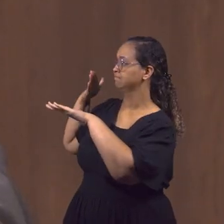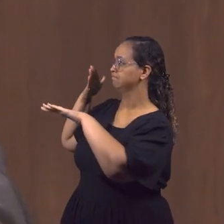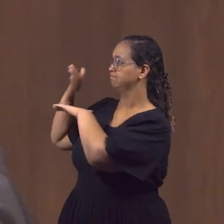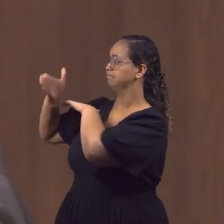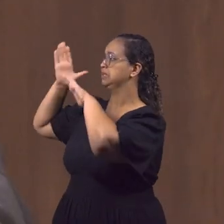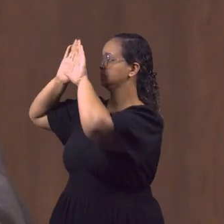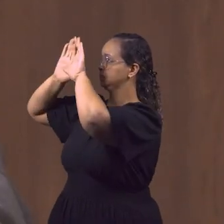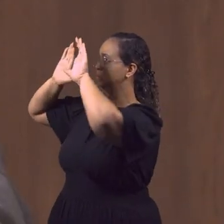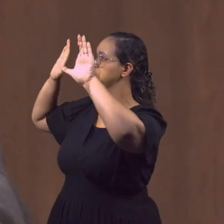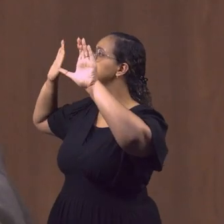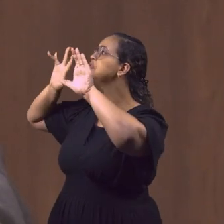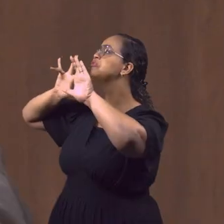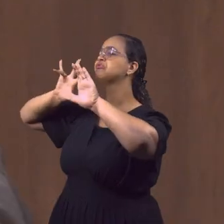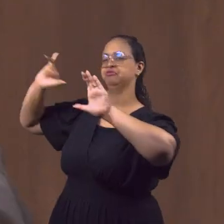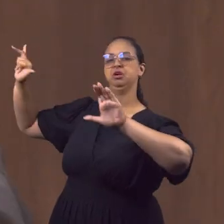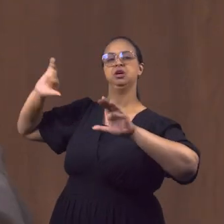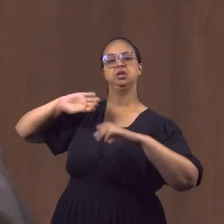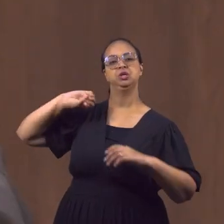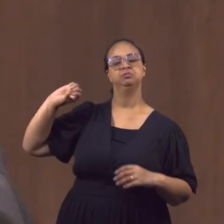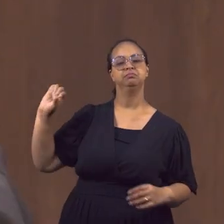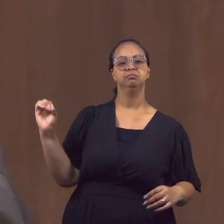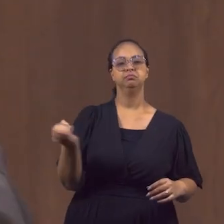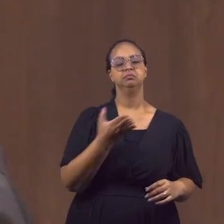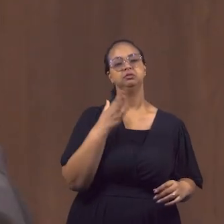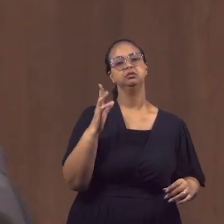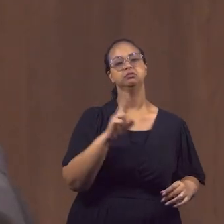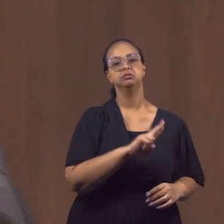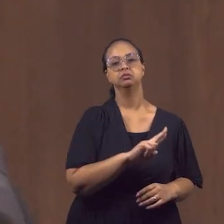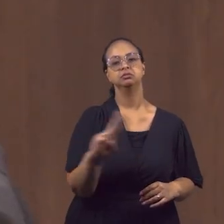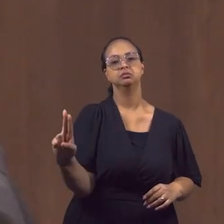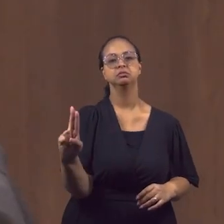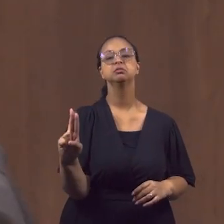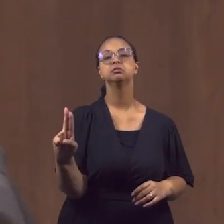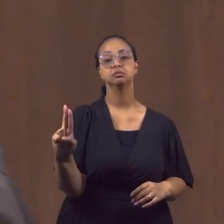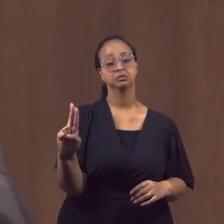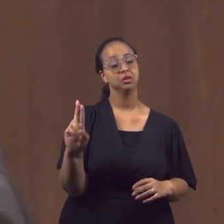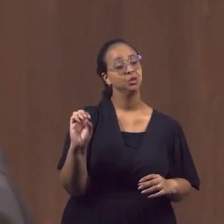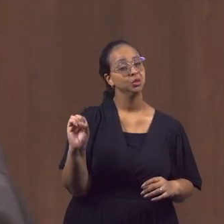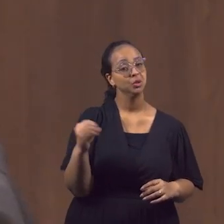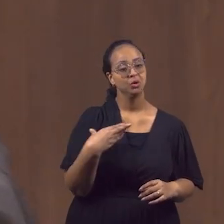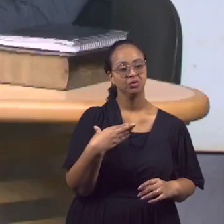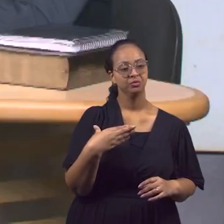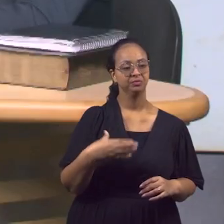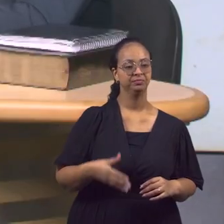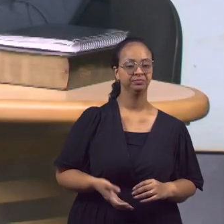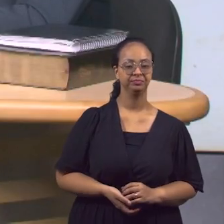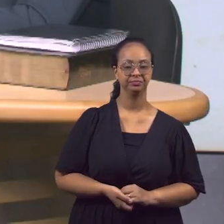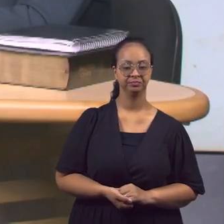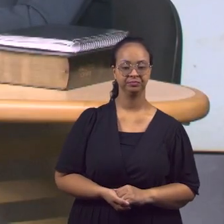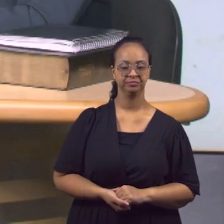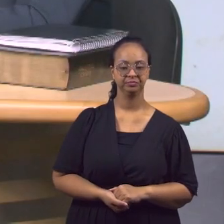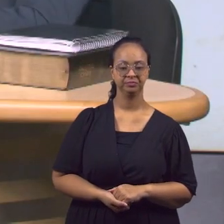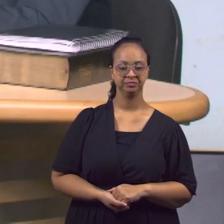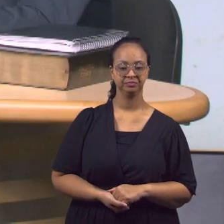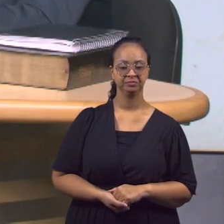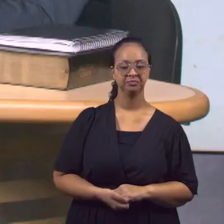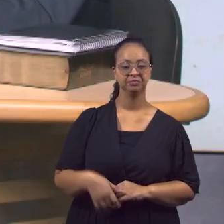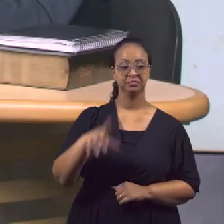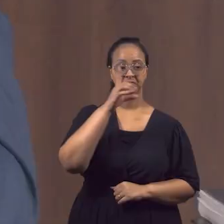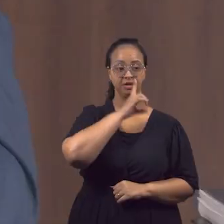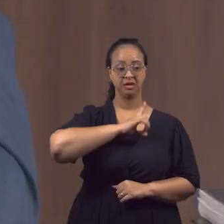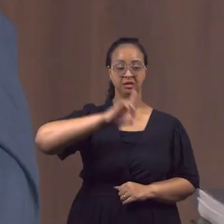aos portais celestiais, também nós teremos um novo nome, né? Uma nova identidade, né? Outra coisa interessante é que Deus não